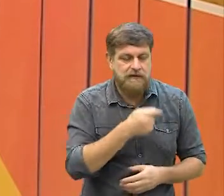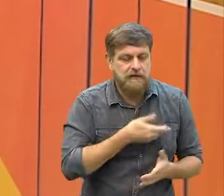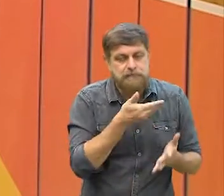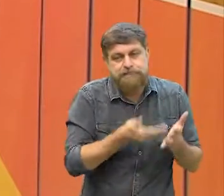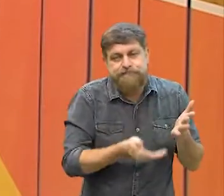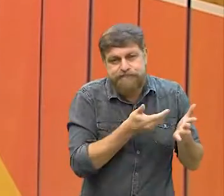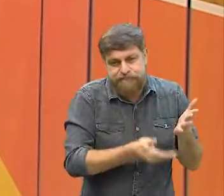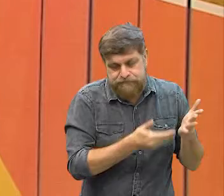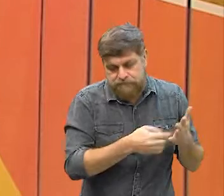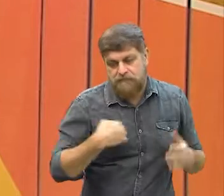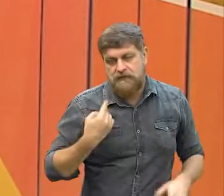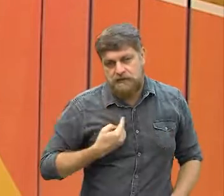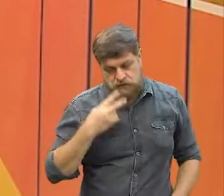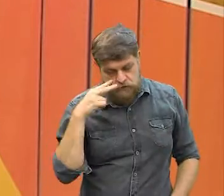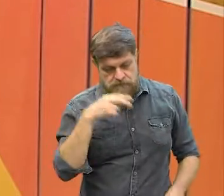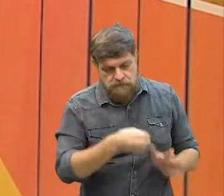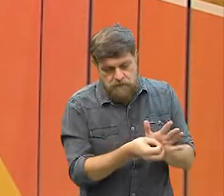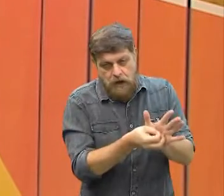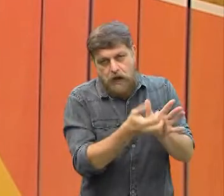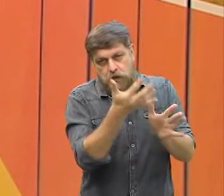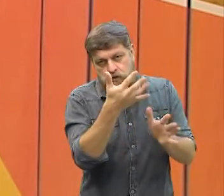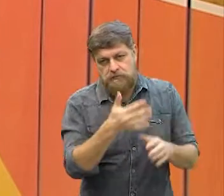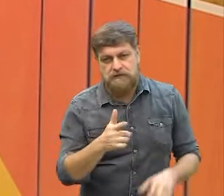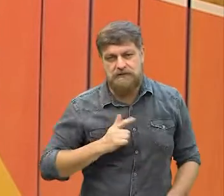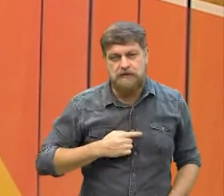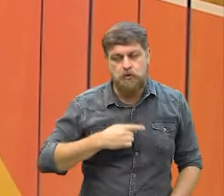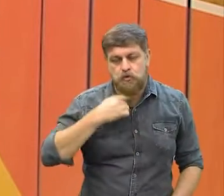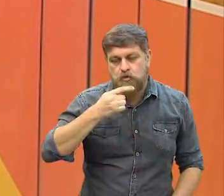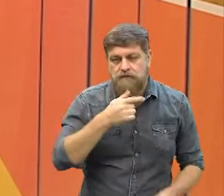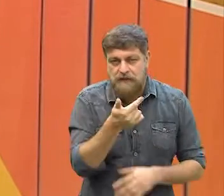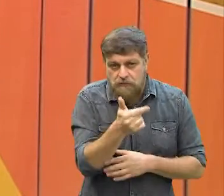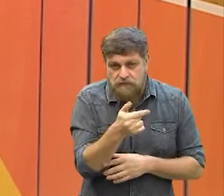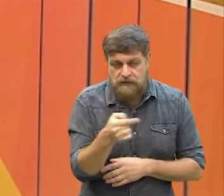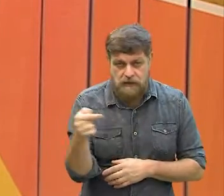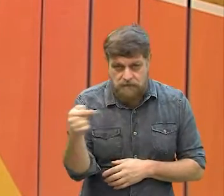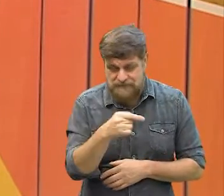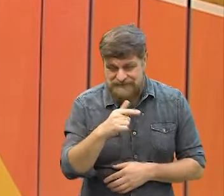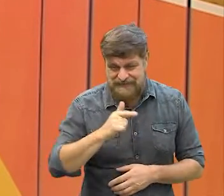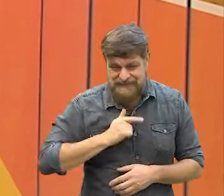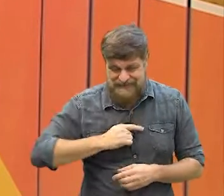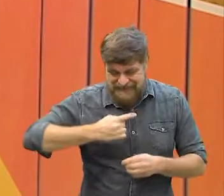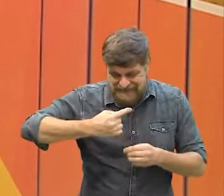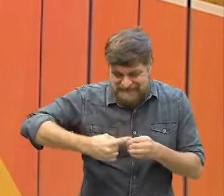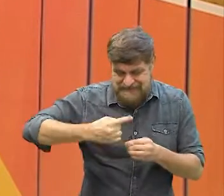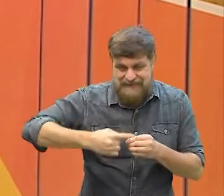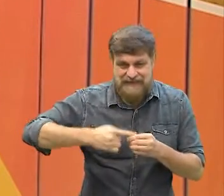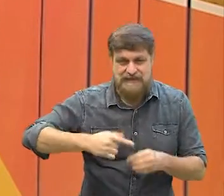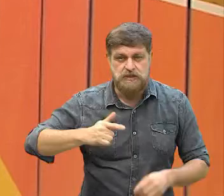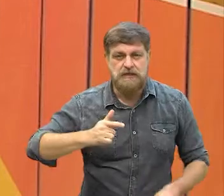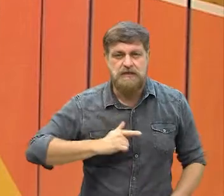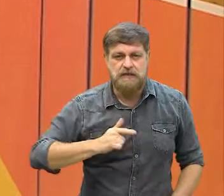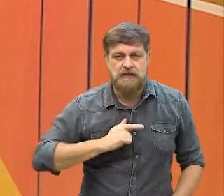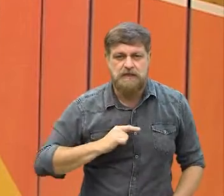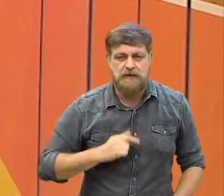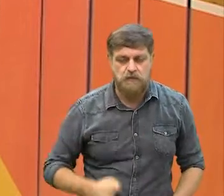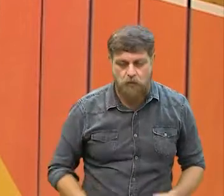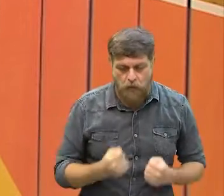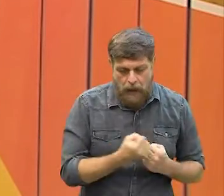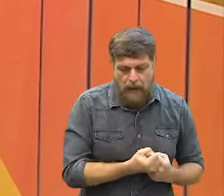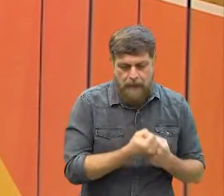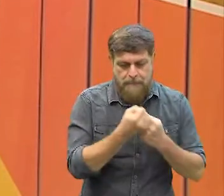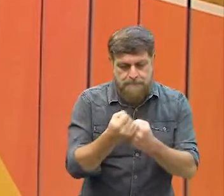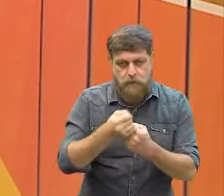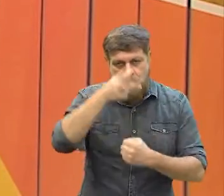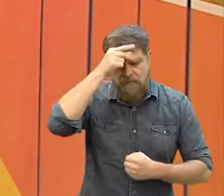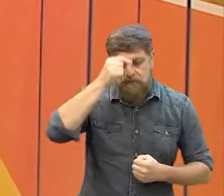viu inúmeros casos que isso aconteça. Então, sem sombra de dúvidas, quando você tem na própria cidade, quando você tem um apoio